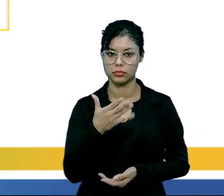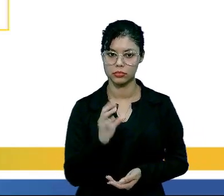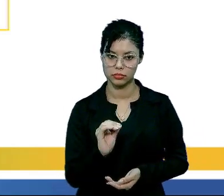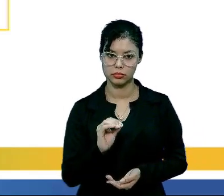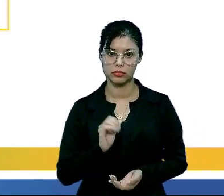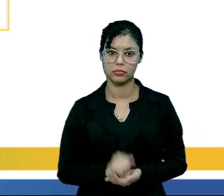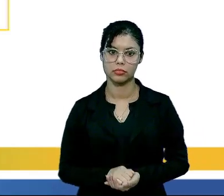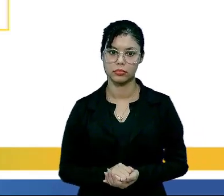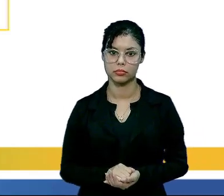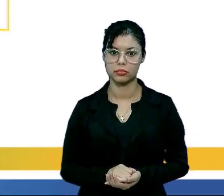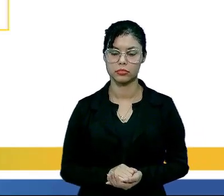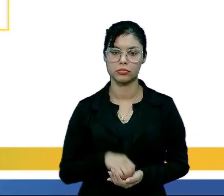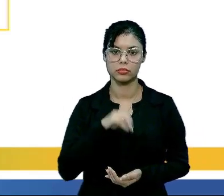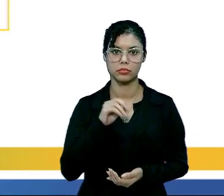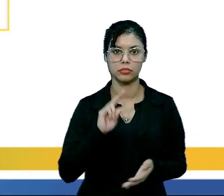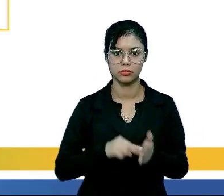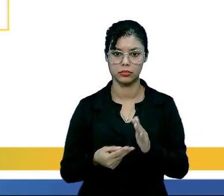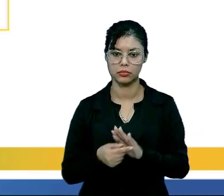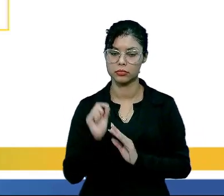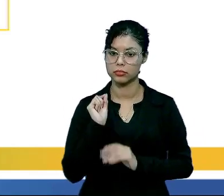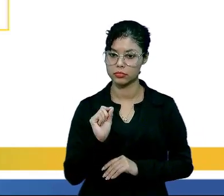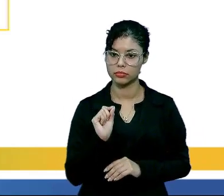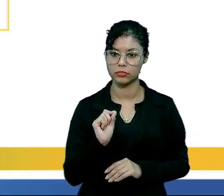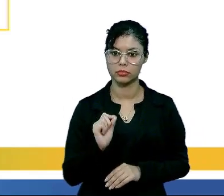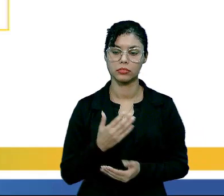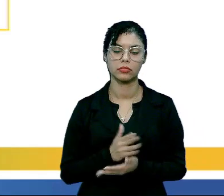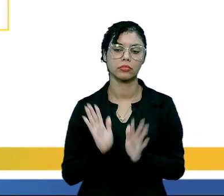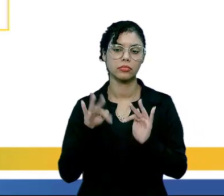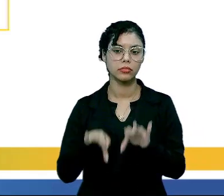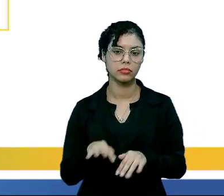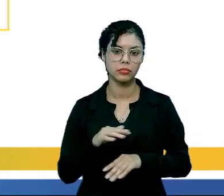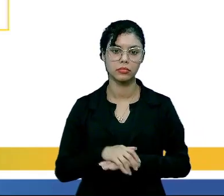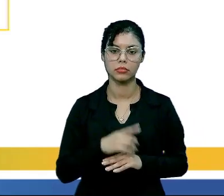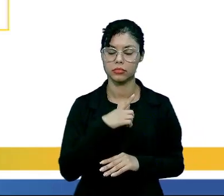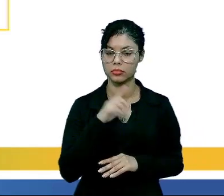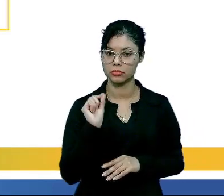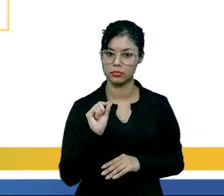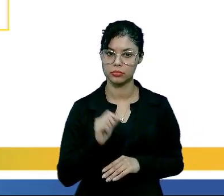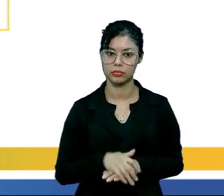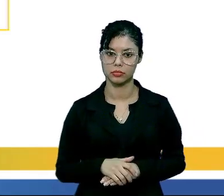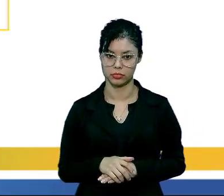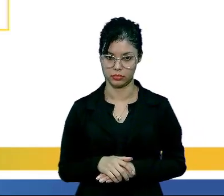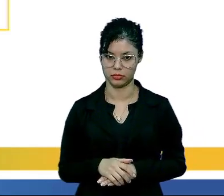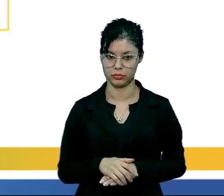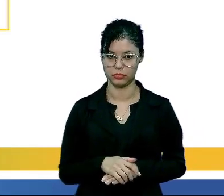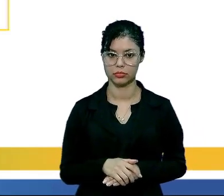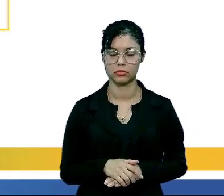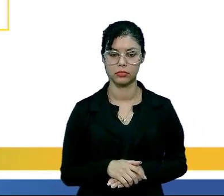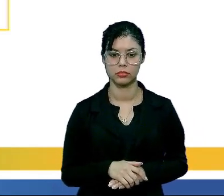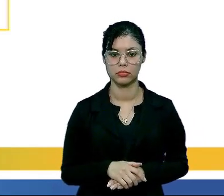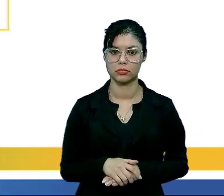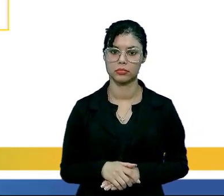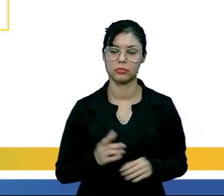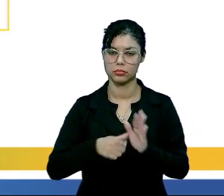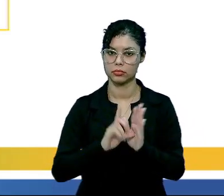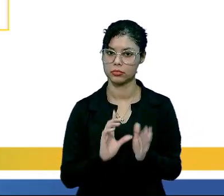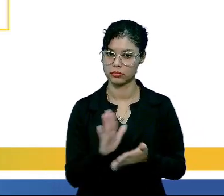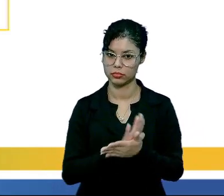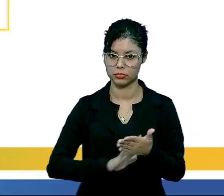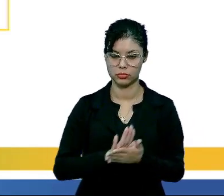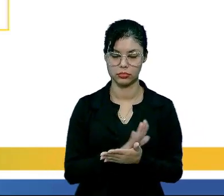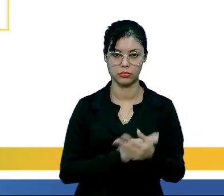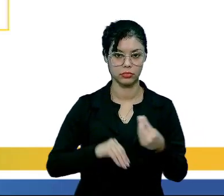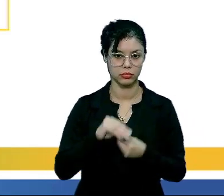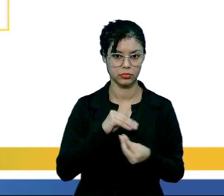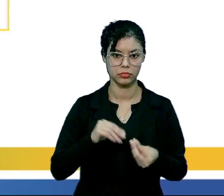10 mols e reagiu 9, significa que lá no final da minha reação eu terei apenas 1 mol. Se antes eu não tinha nada